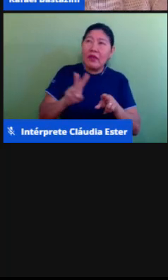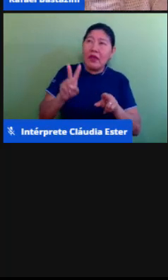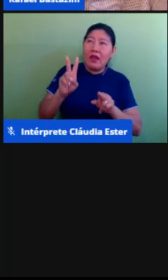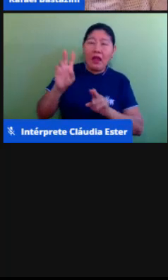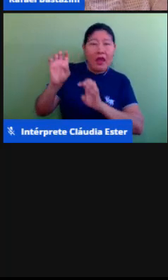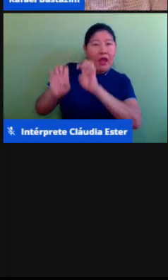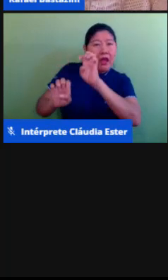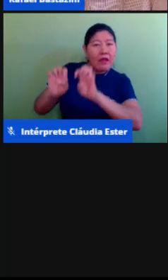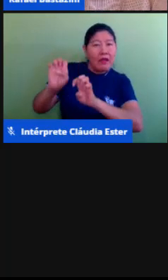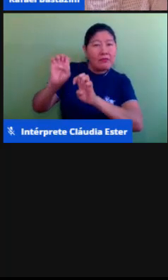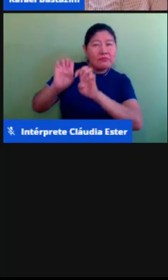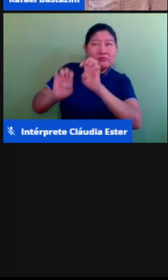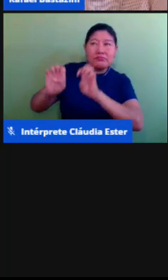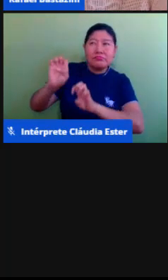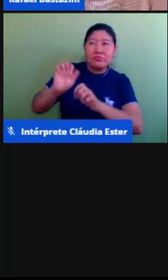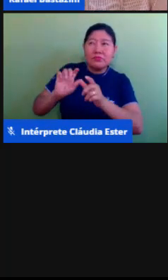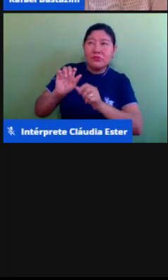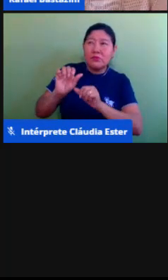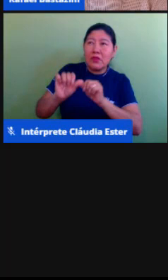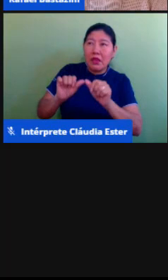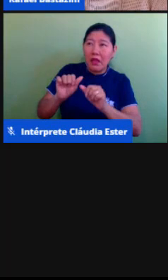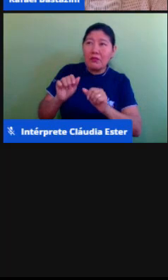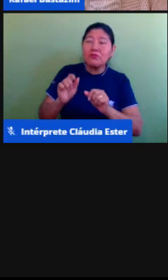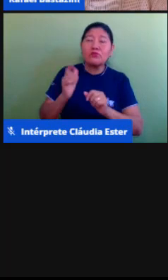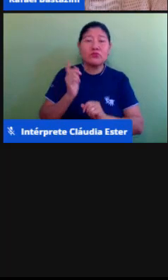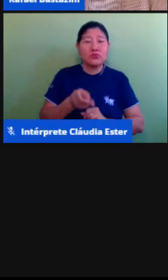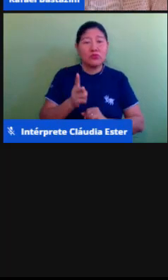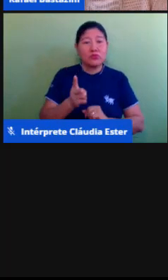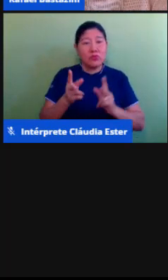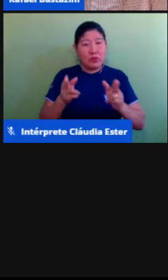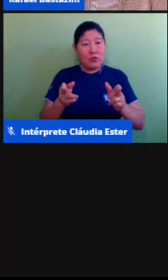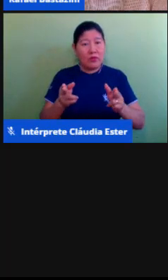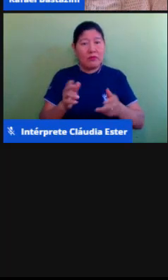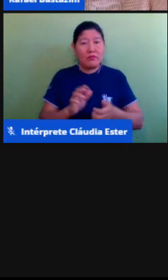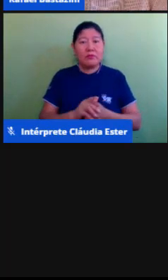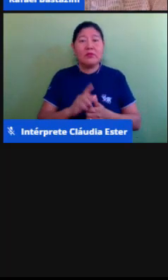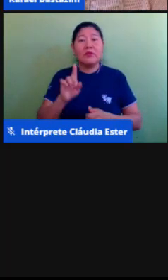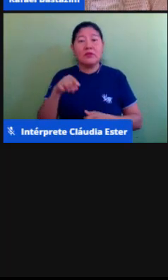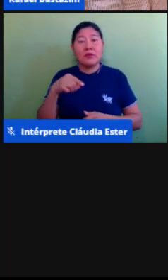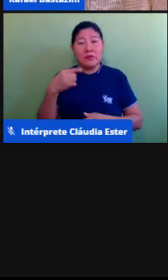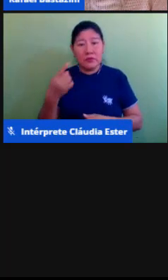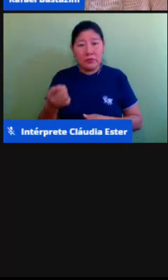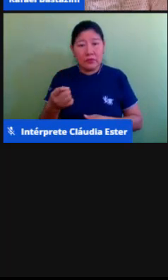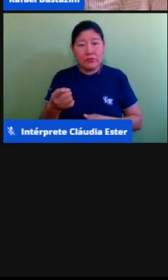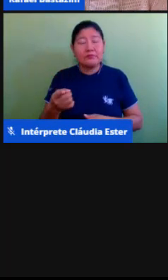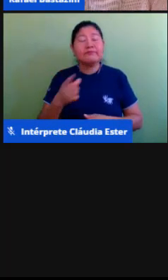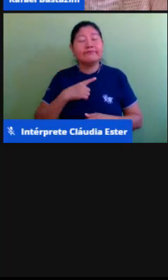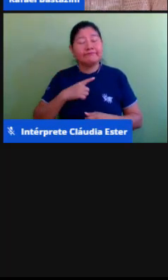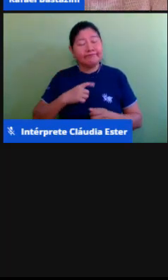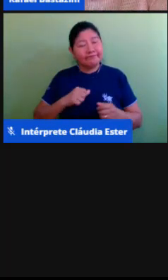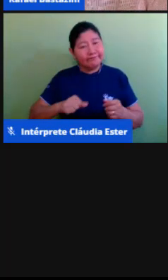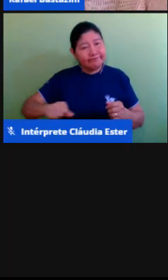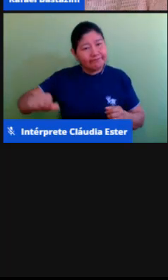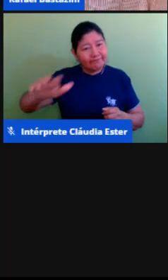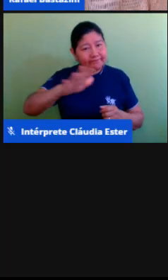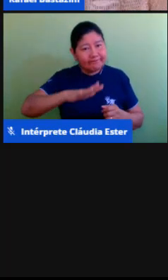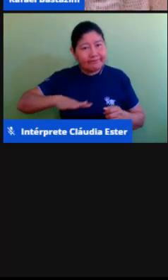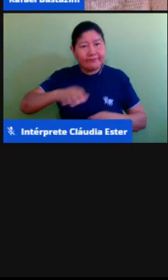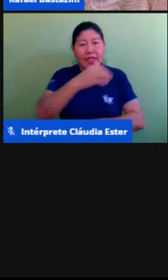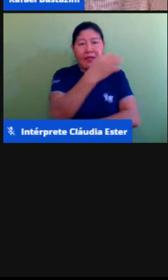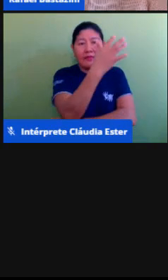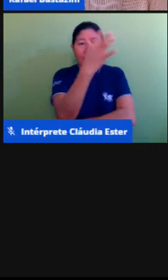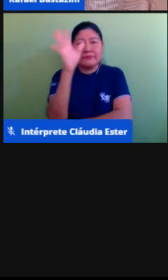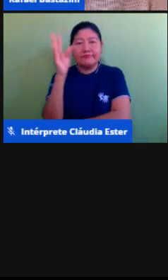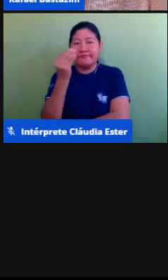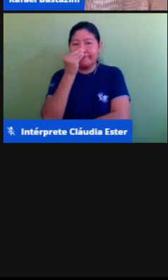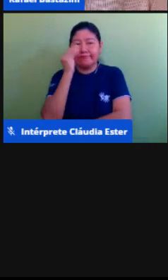as funções. E, por fim, o último exemplo seria a paisagem excluída. E aí eu trouxe, que representa,